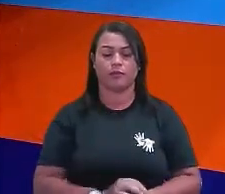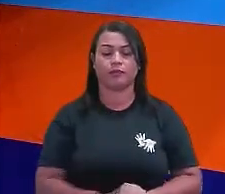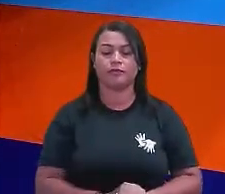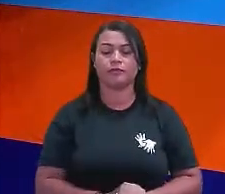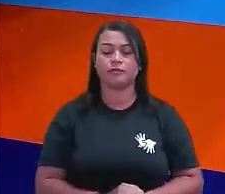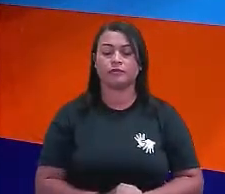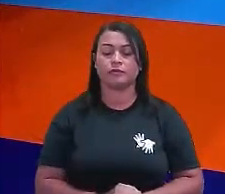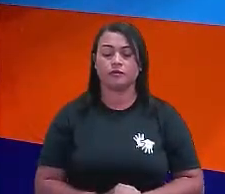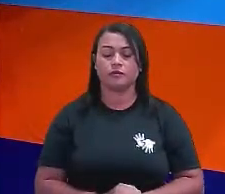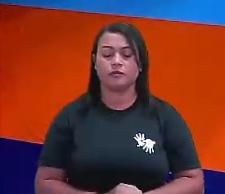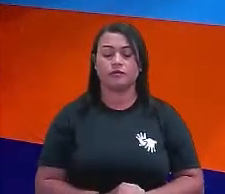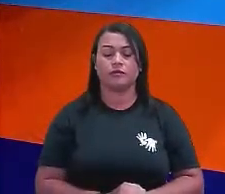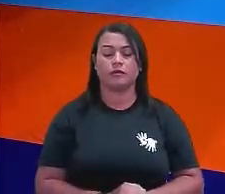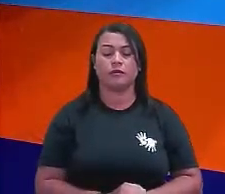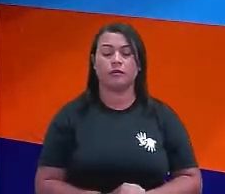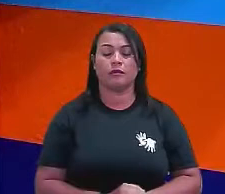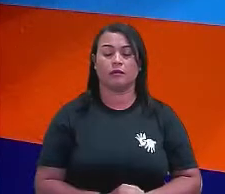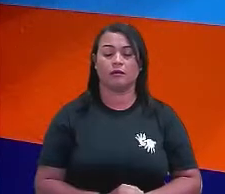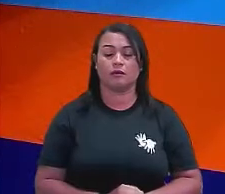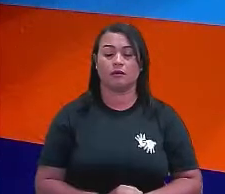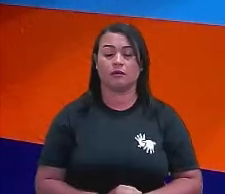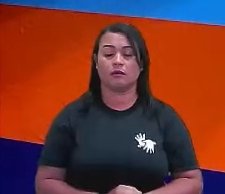certo? Então, vamos lá.